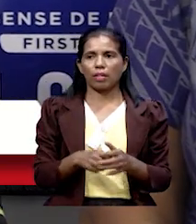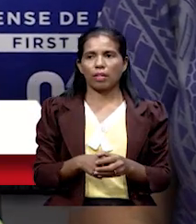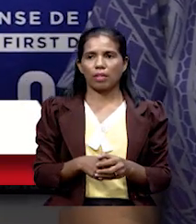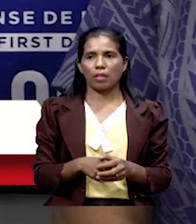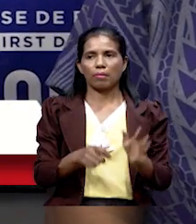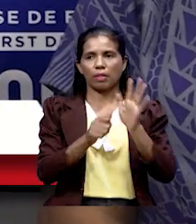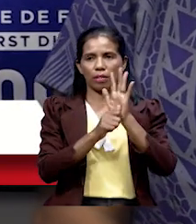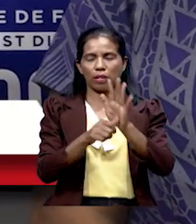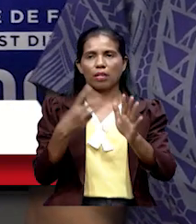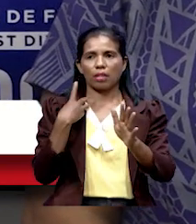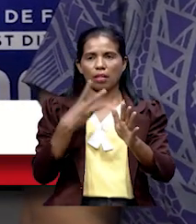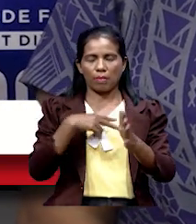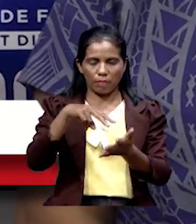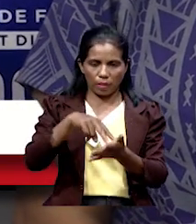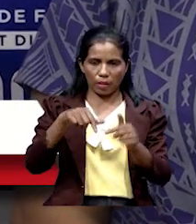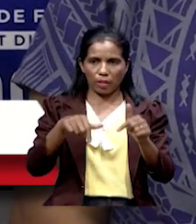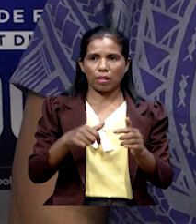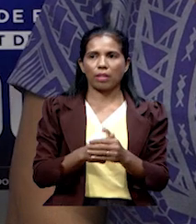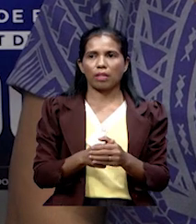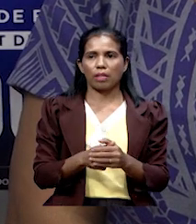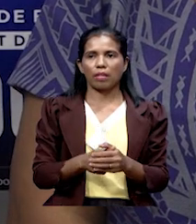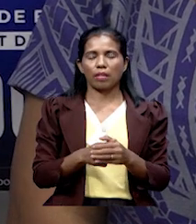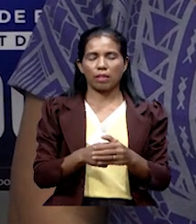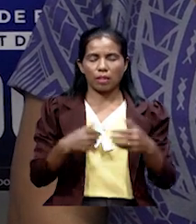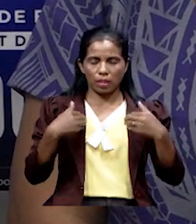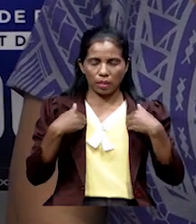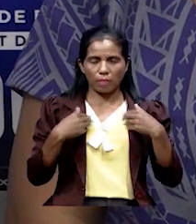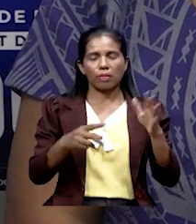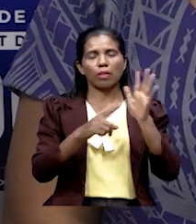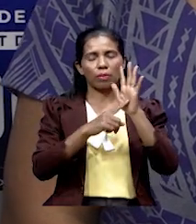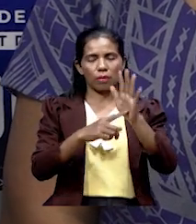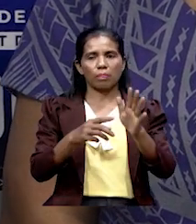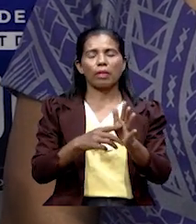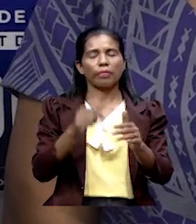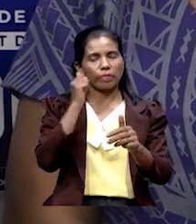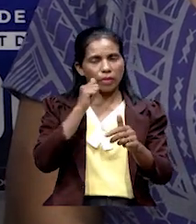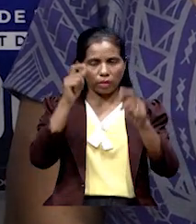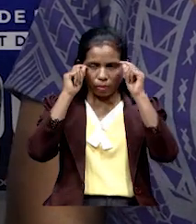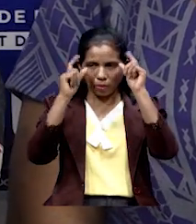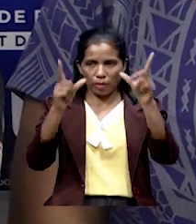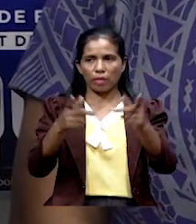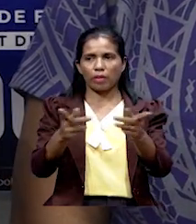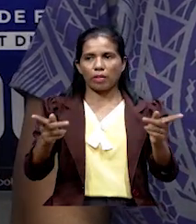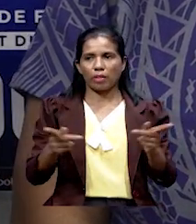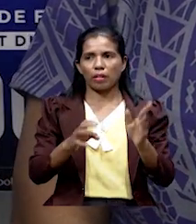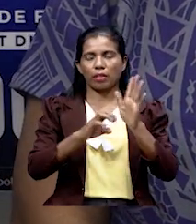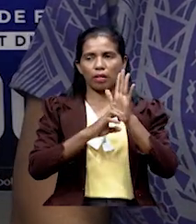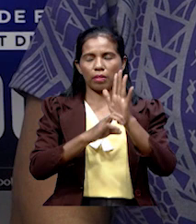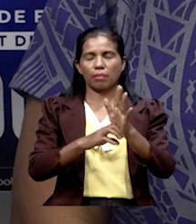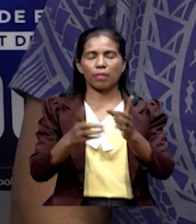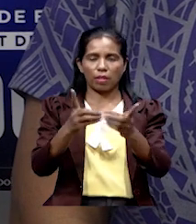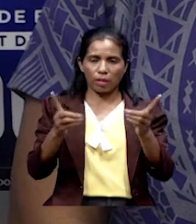sound ne be ma me agora la dau kamerike ne bele iha motiva sound dia mos feto Timor ne be ma iha fatin ne be ma se exemplo se distrito ne be